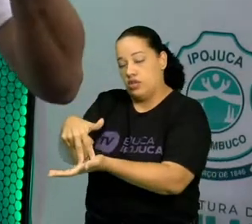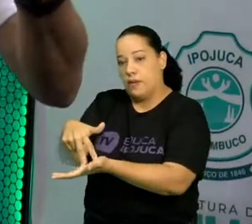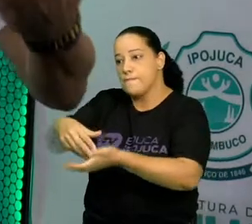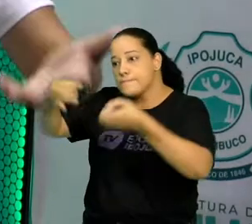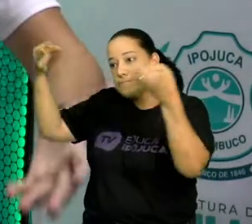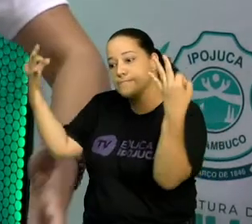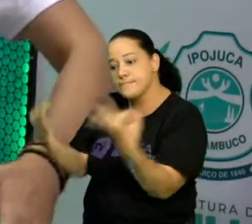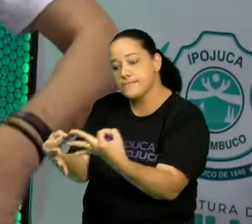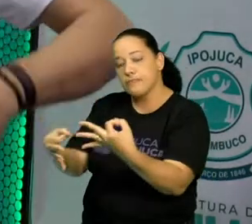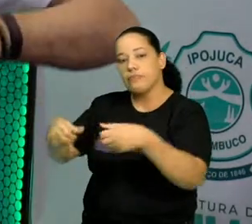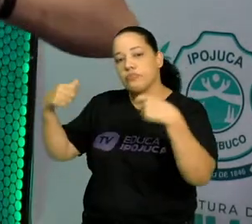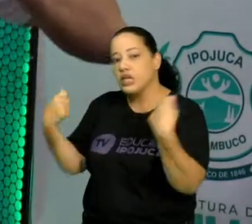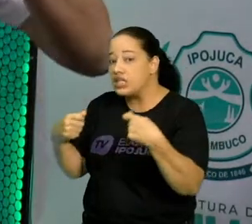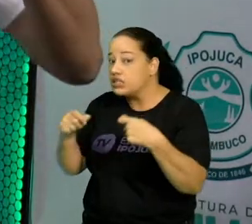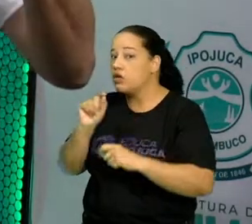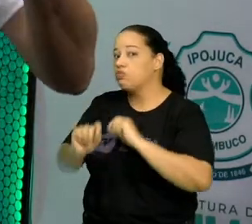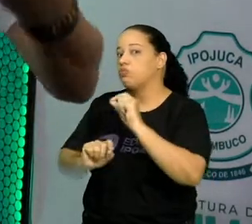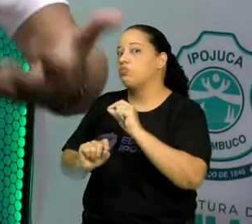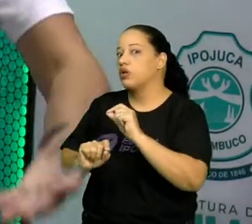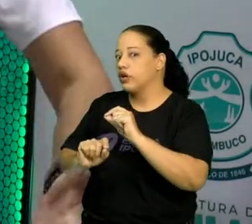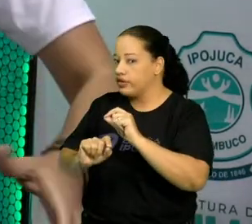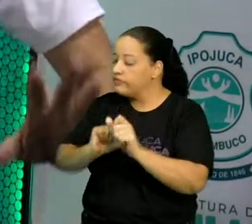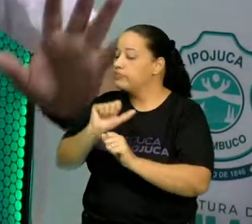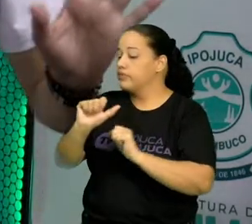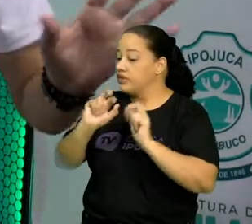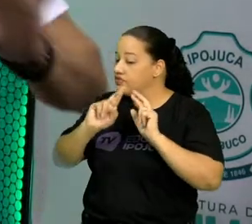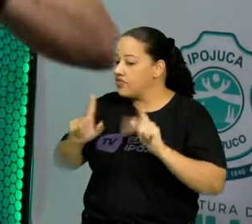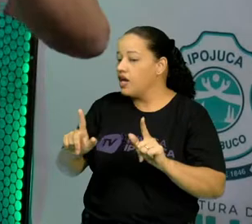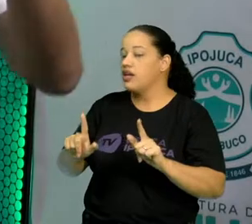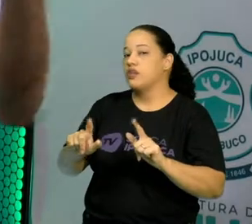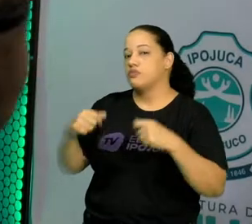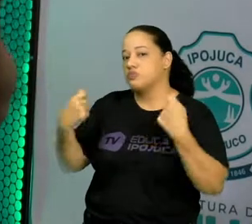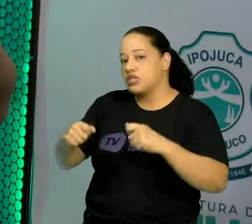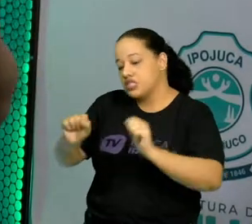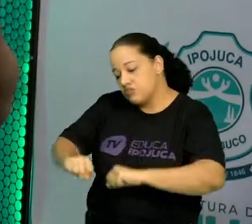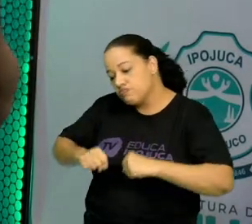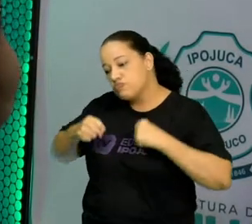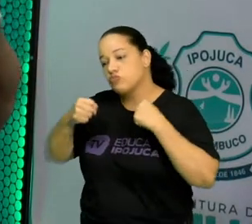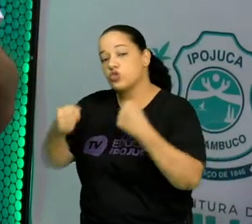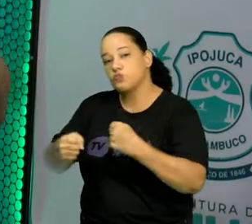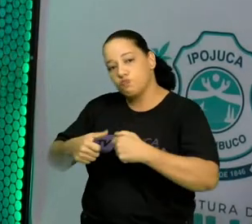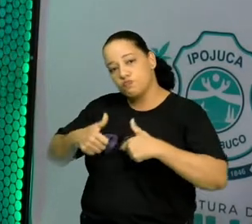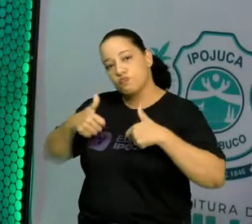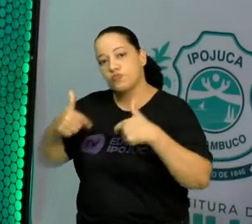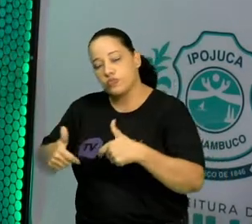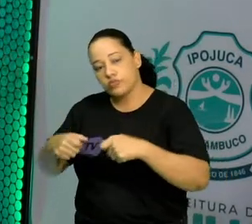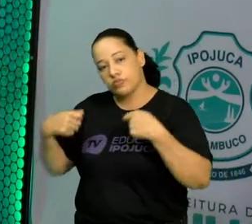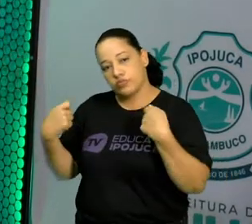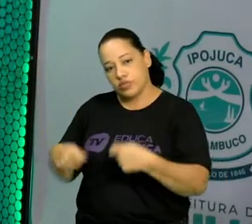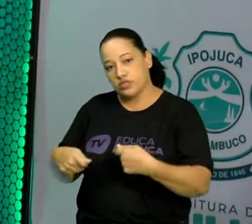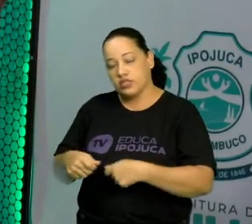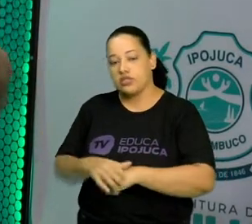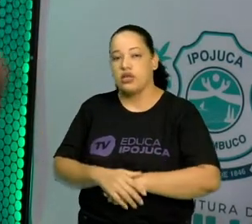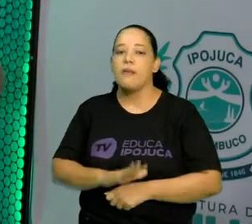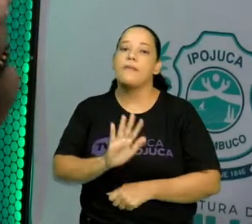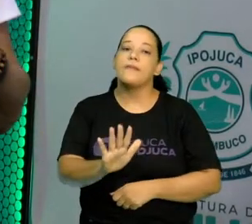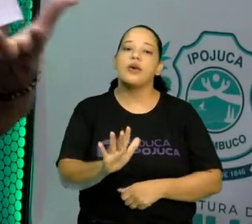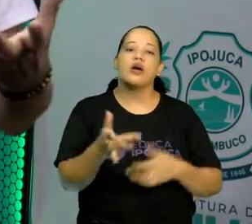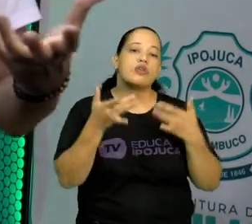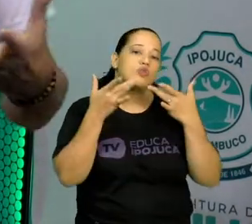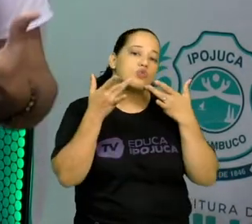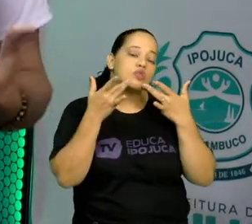requer empenho, requer dedicação, requer uma série de coisas. Ah, mas o